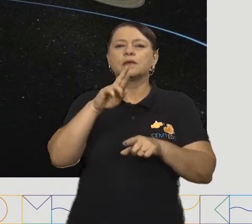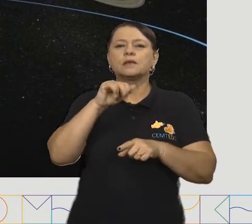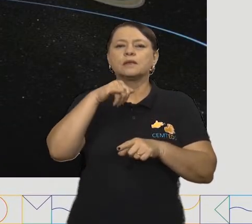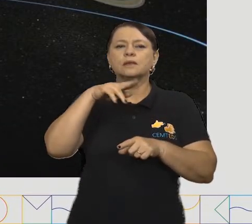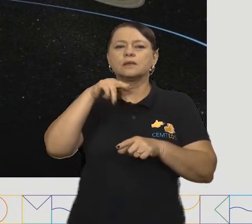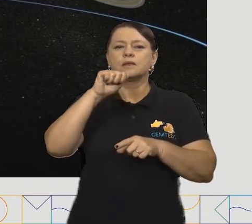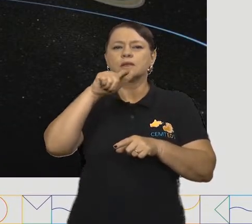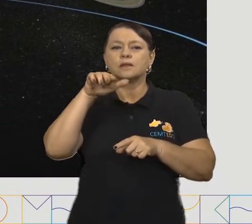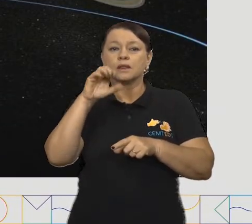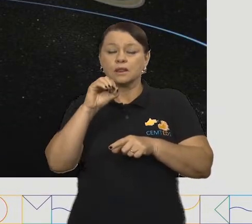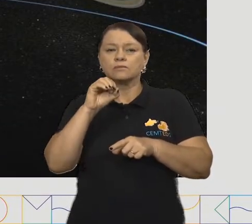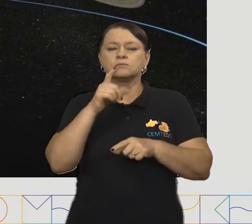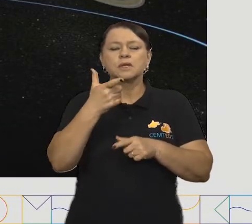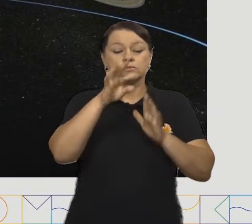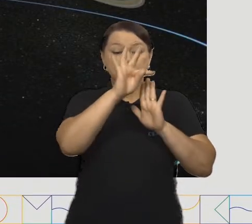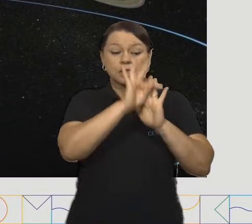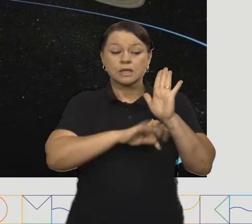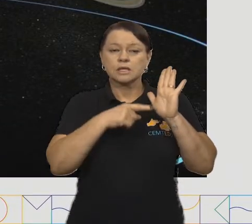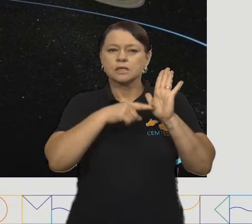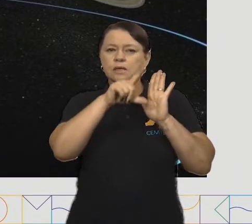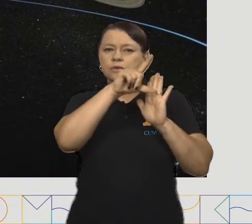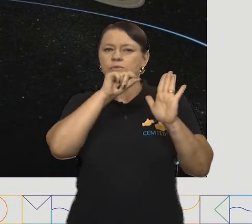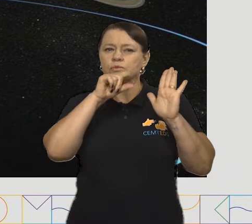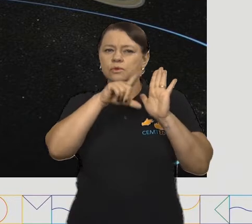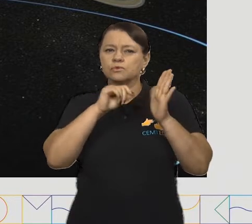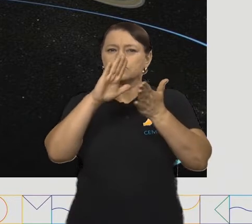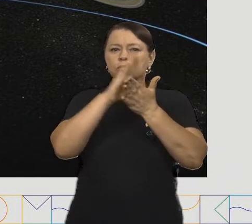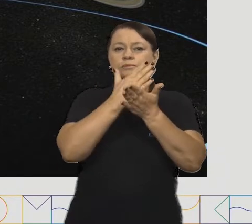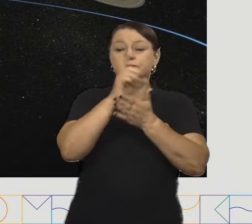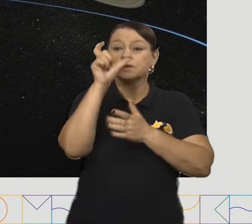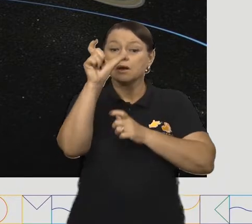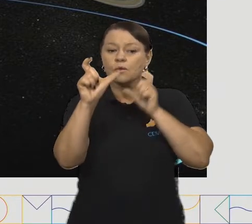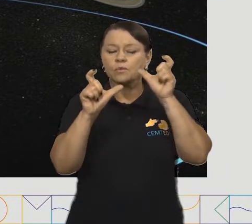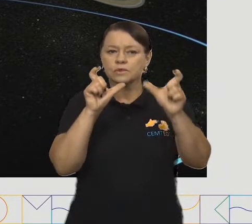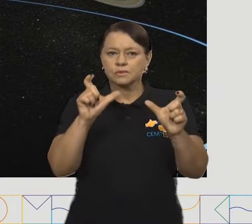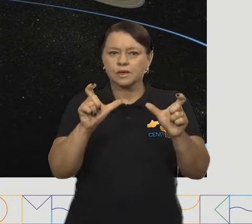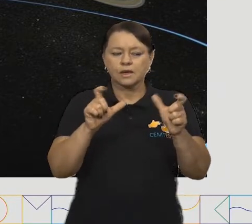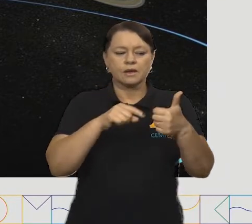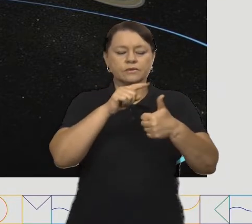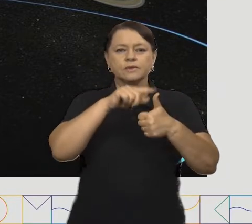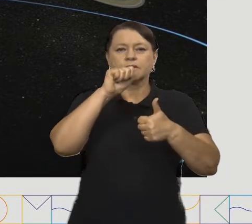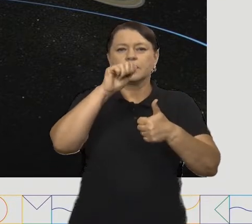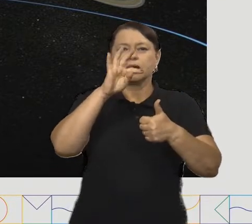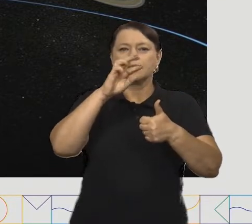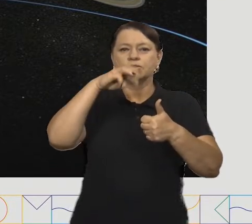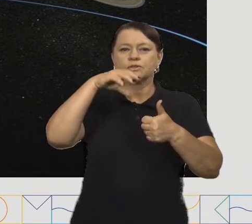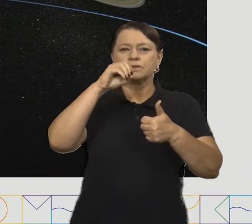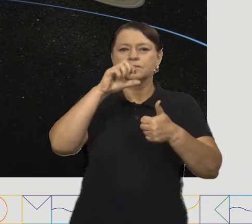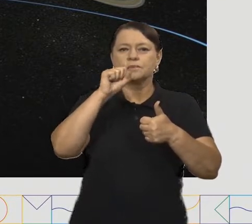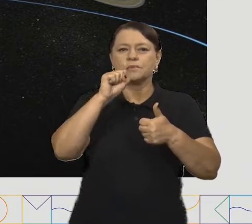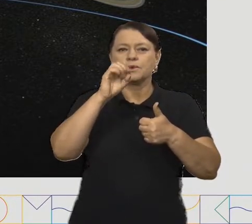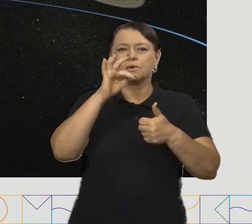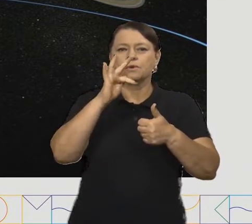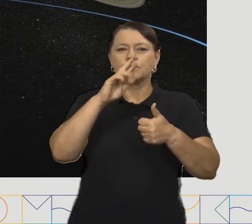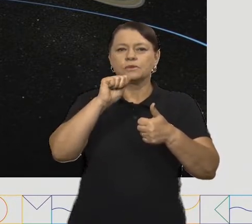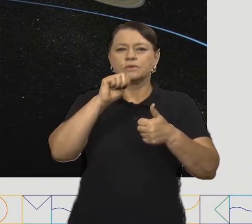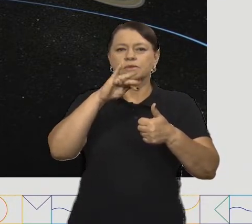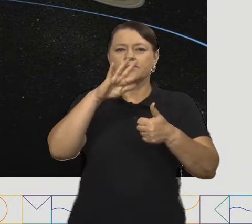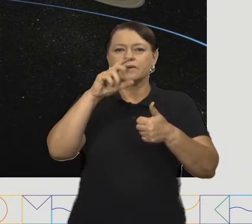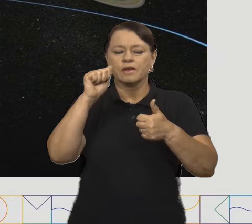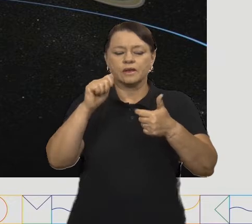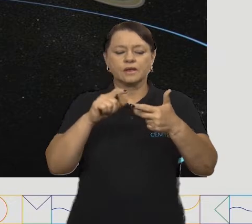texto bastante curioso. Você já deve ter estudado sobre a existência de outros planetas além da Terra. Se